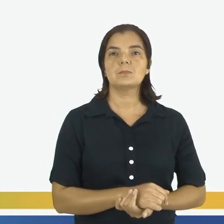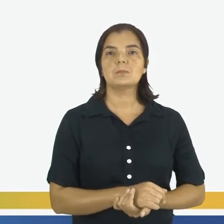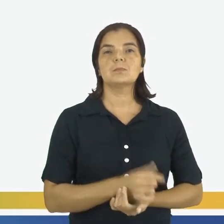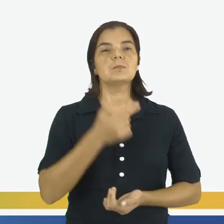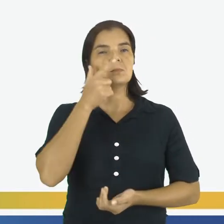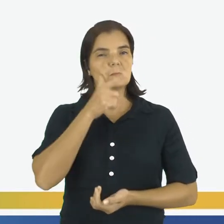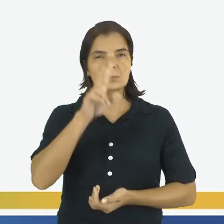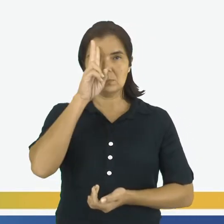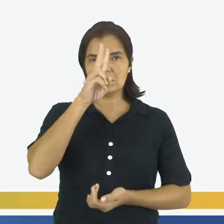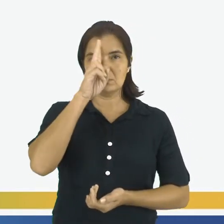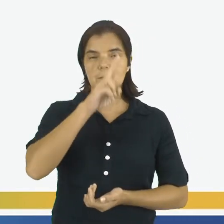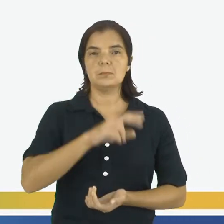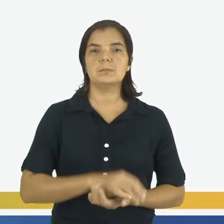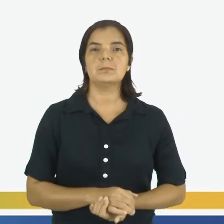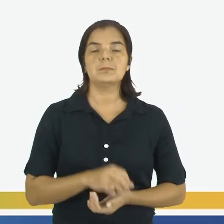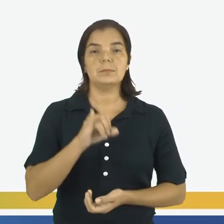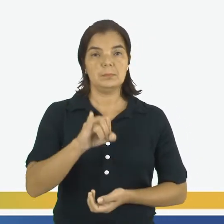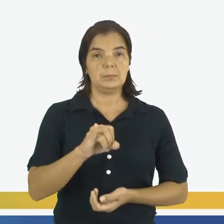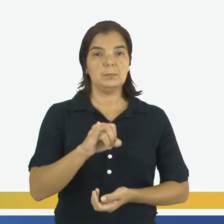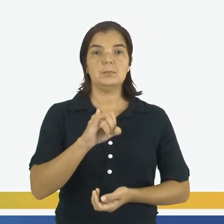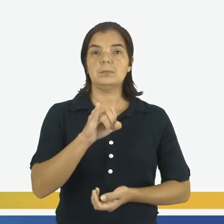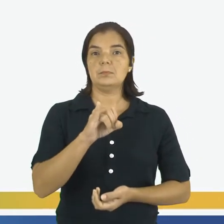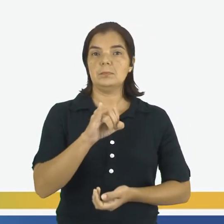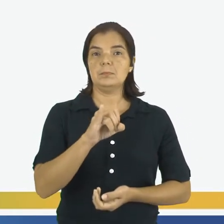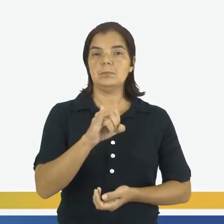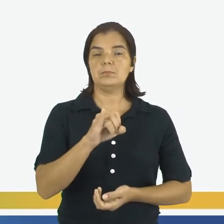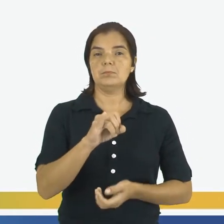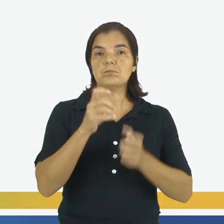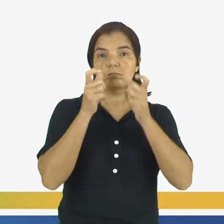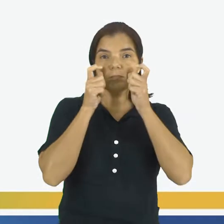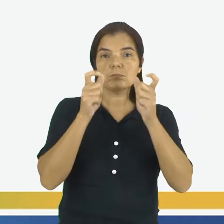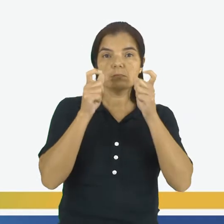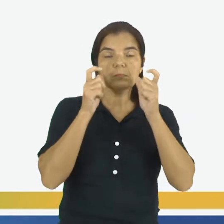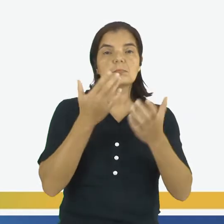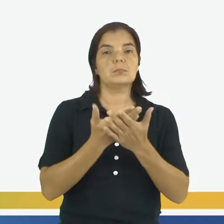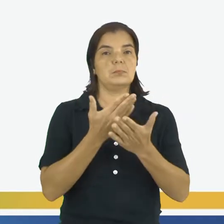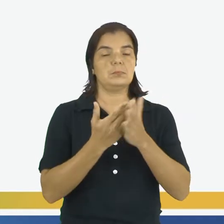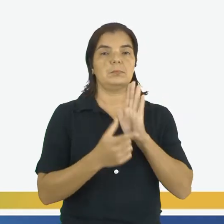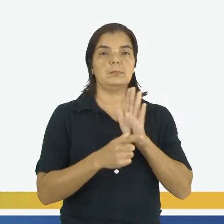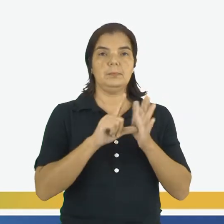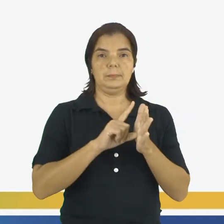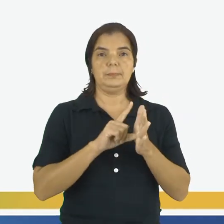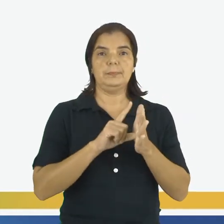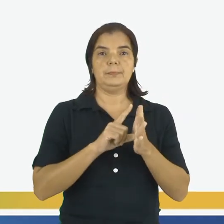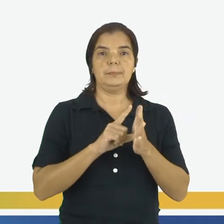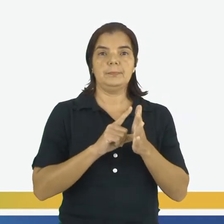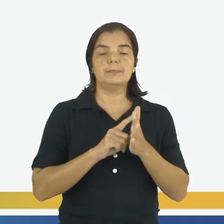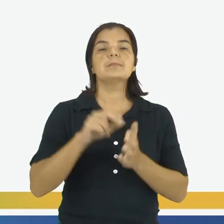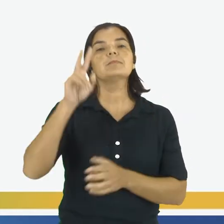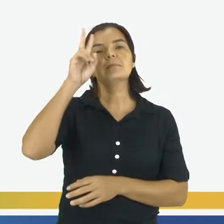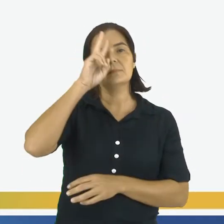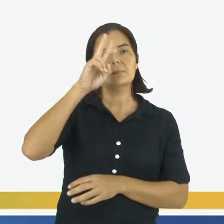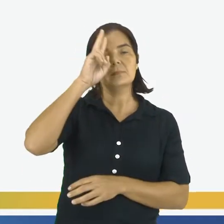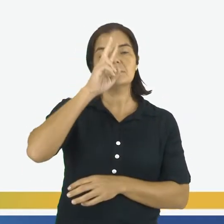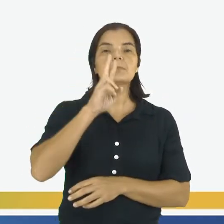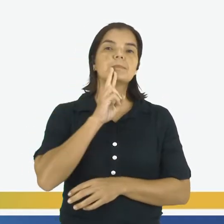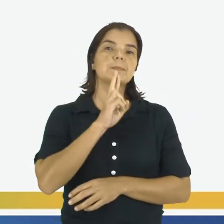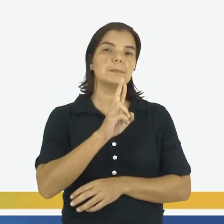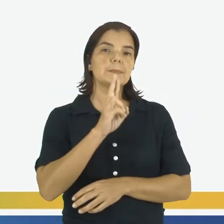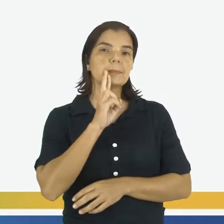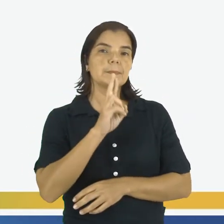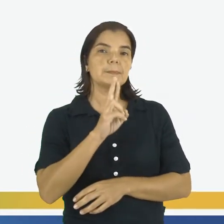Você consegue lembrar? Se você estiver bem atento na nossa aula anterior, você vai lembrar da